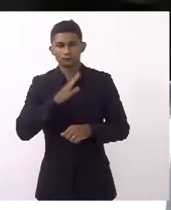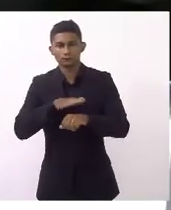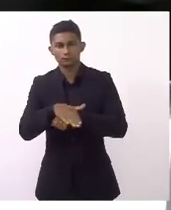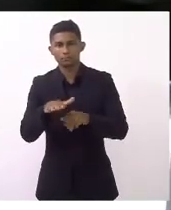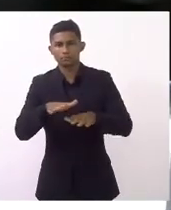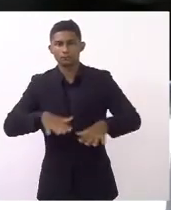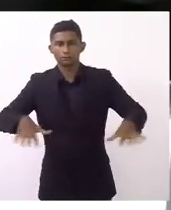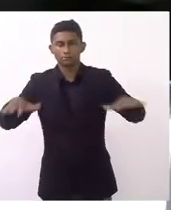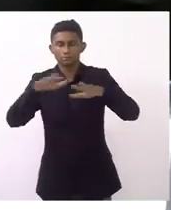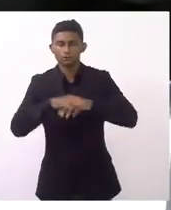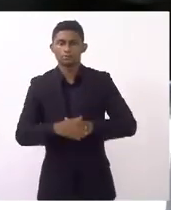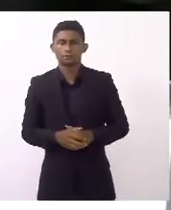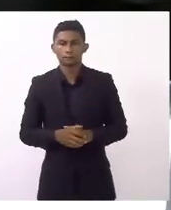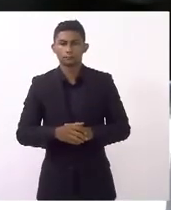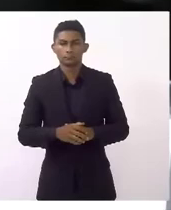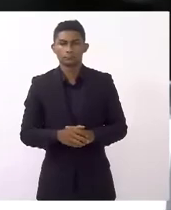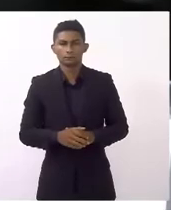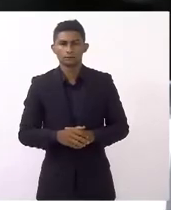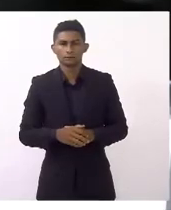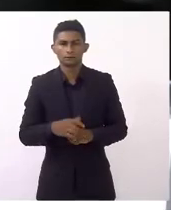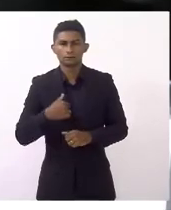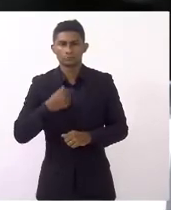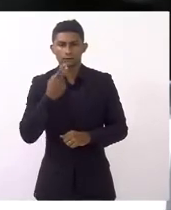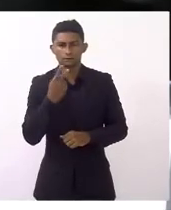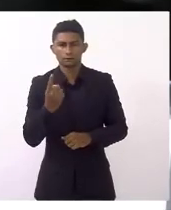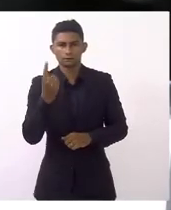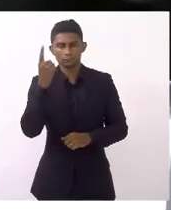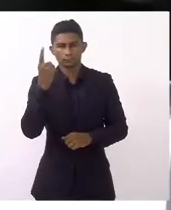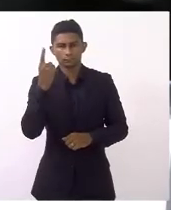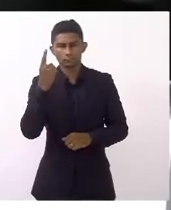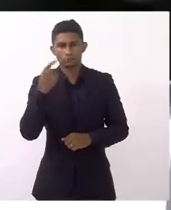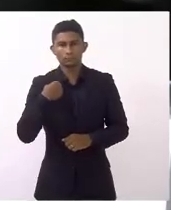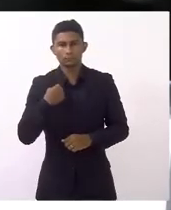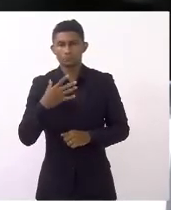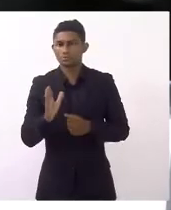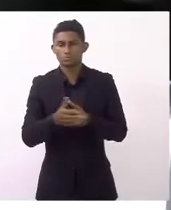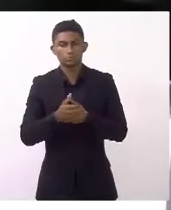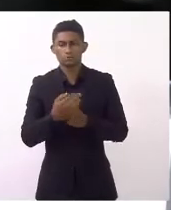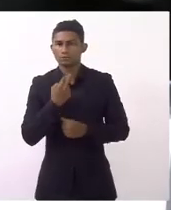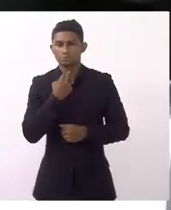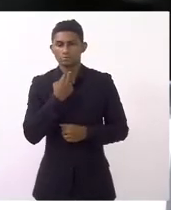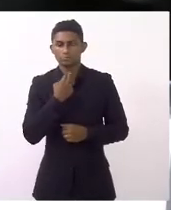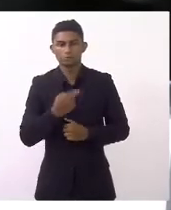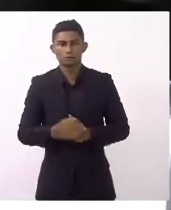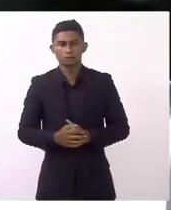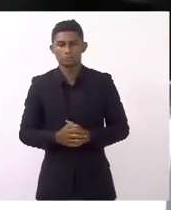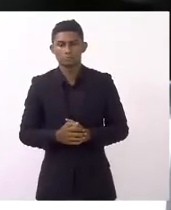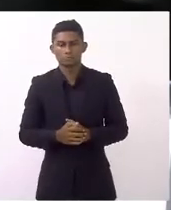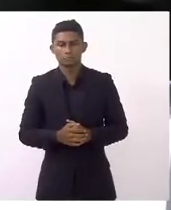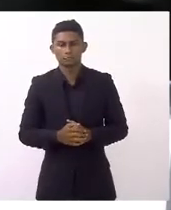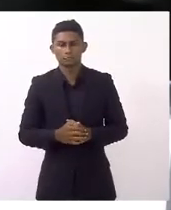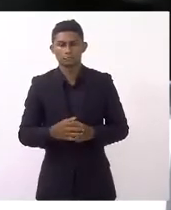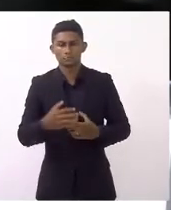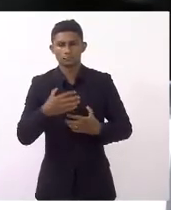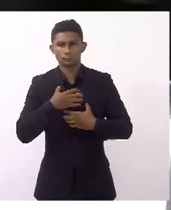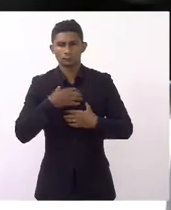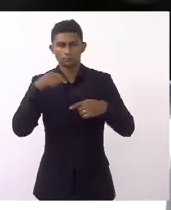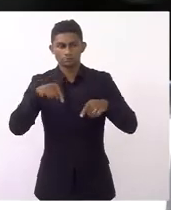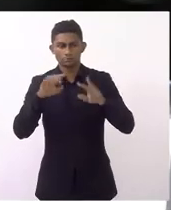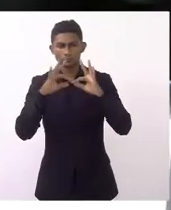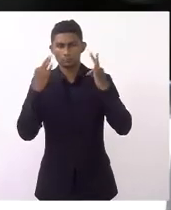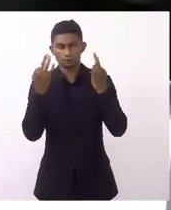a todos tenho que dizer uma coisa que eu não posso esconder tô com muito parente